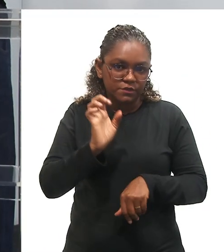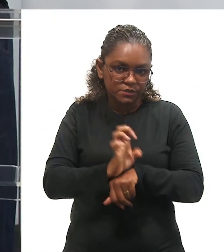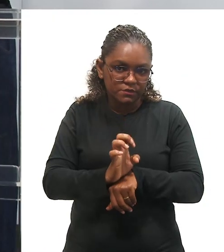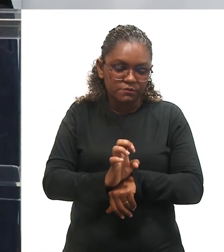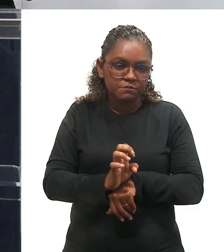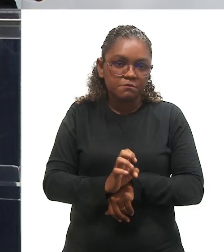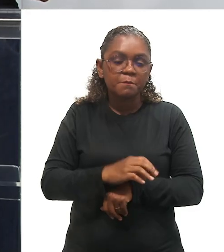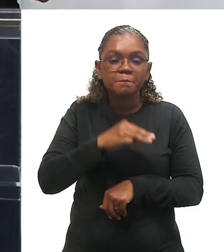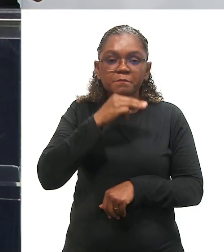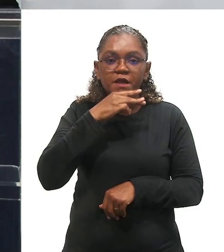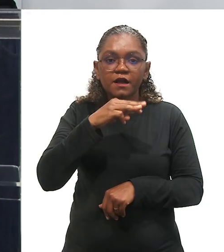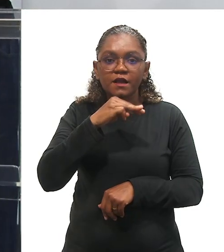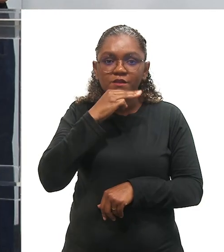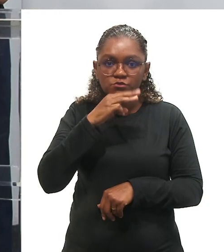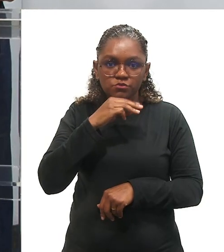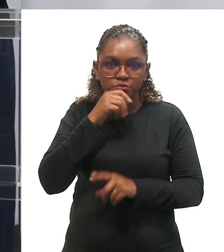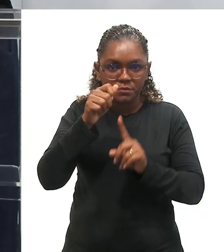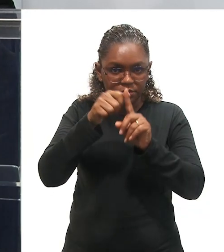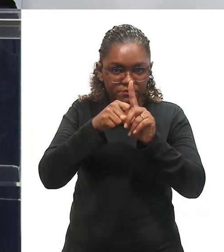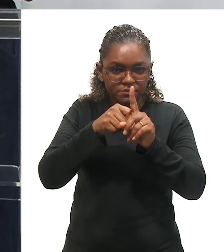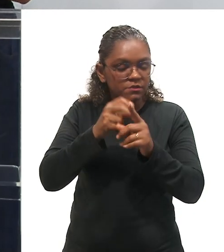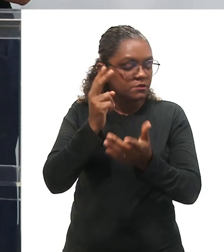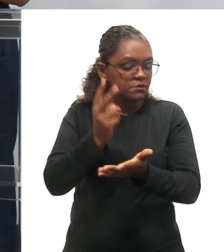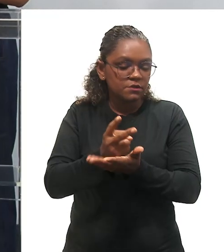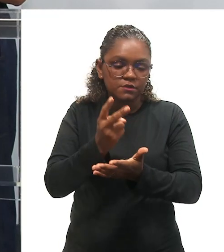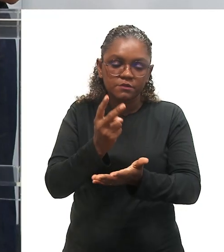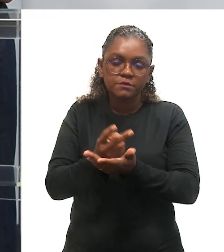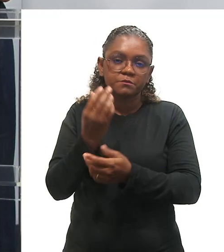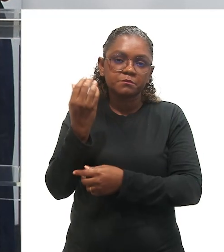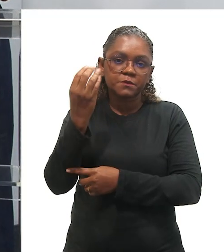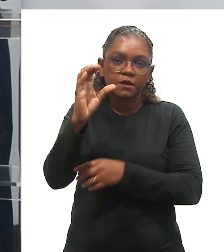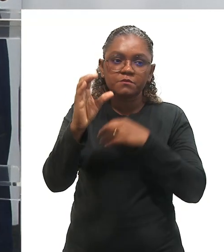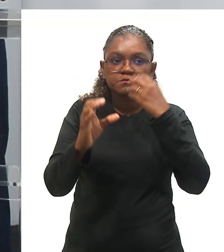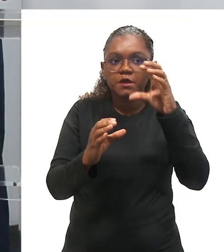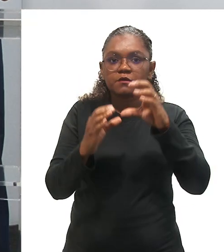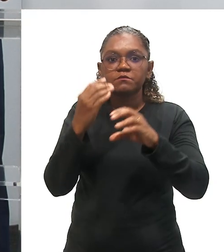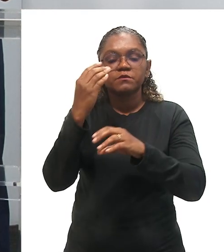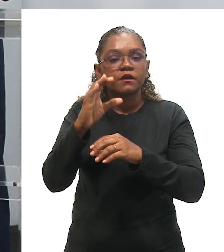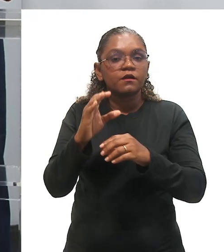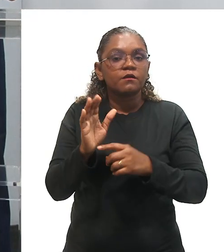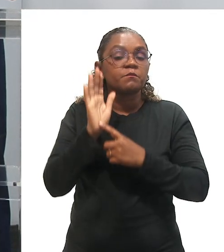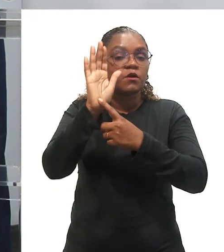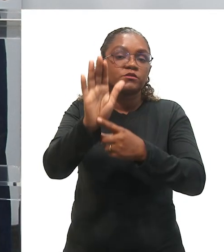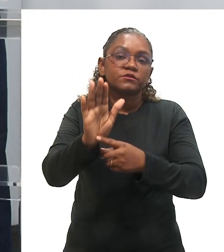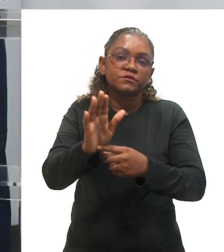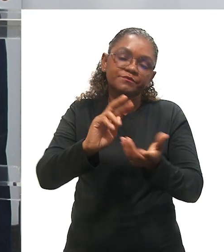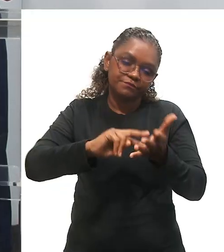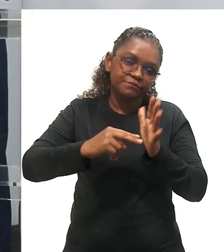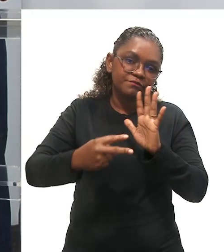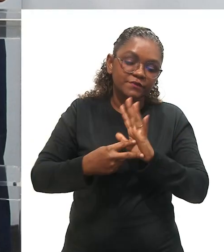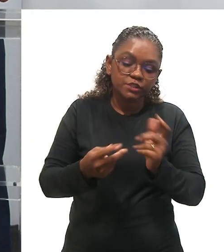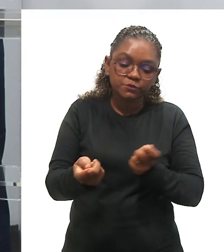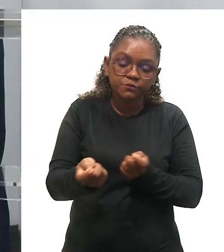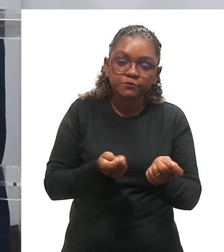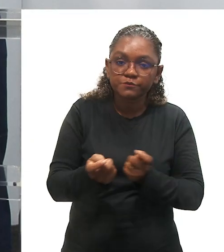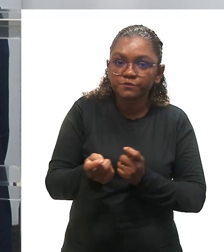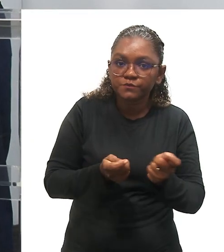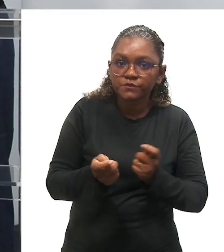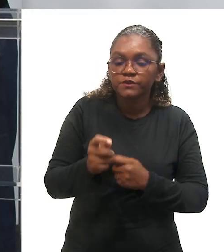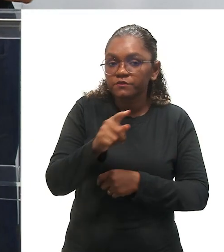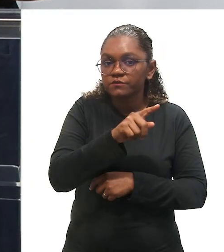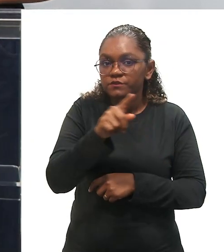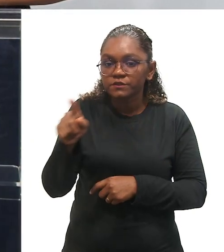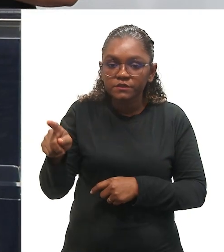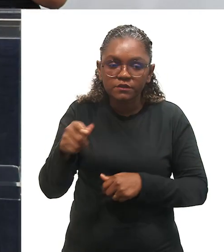vamos ali pegar, observar, olhar. Então, são instrumentos, são mecanismos de controles que